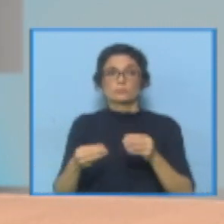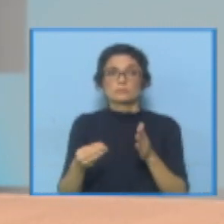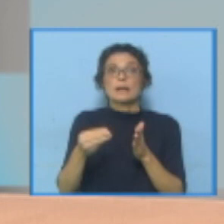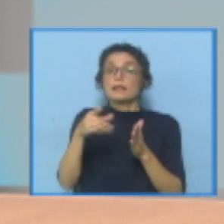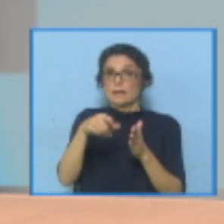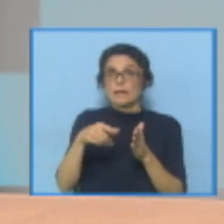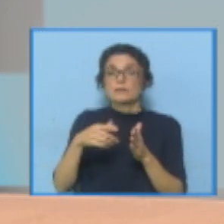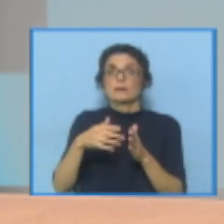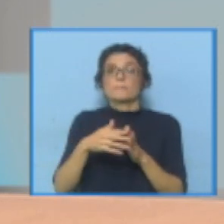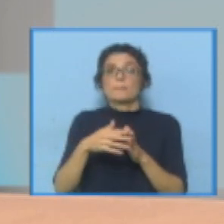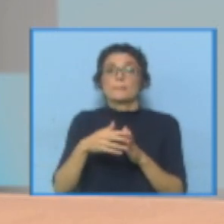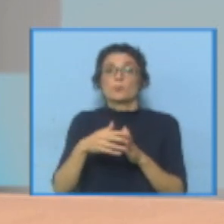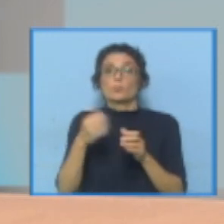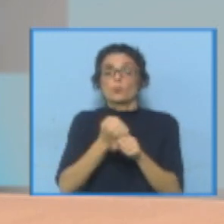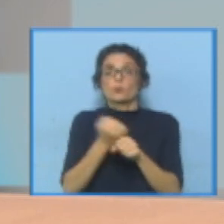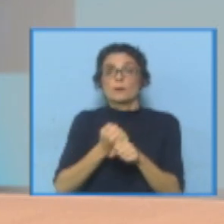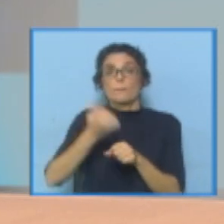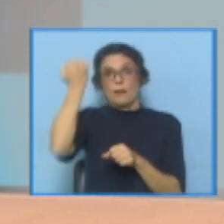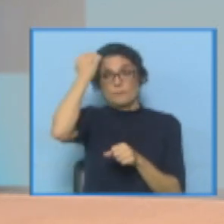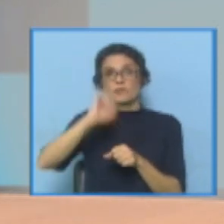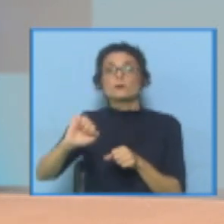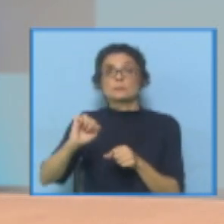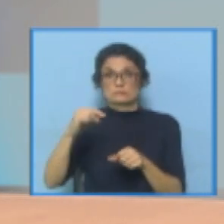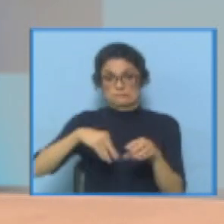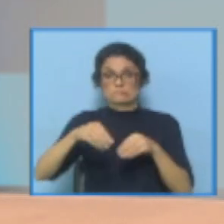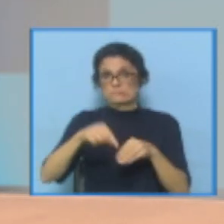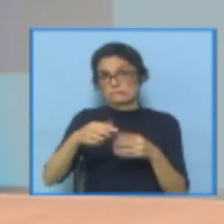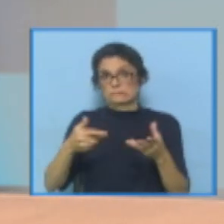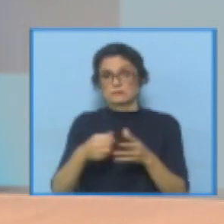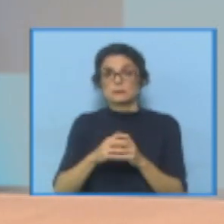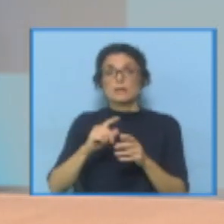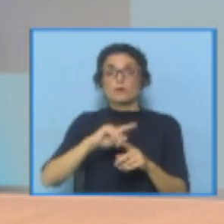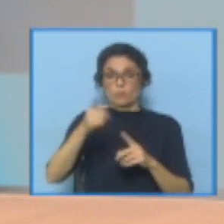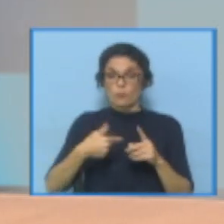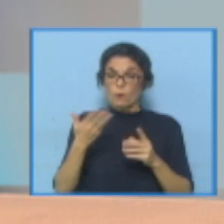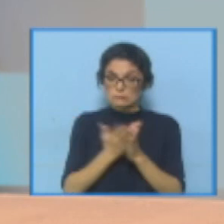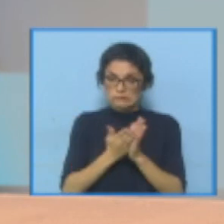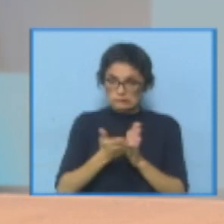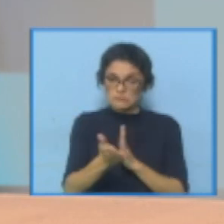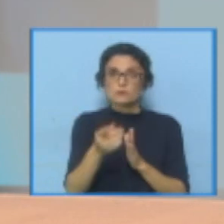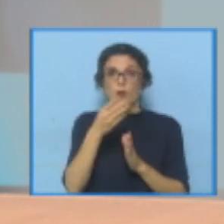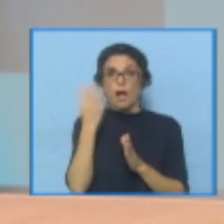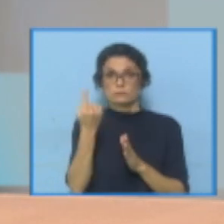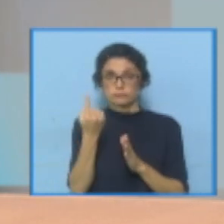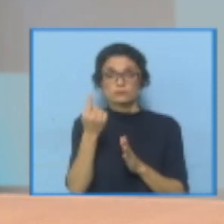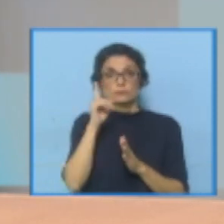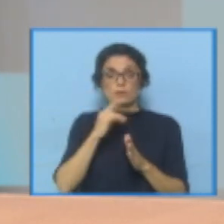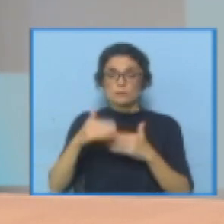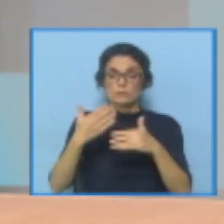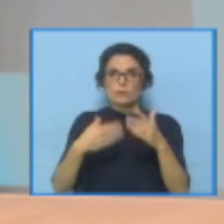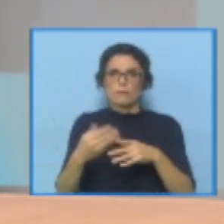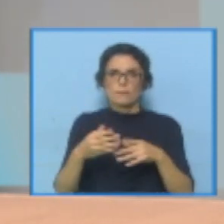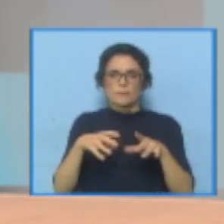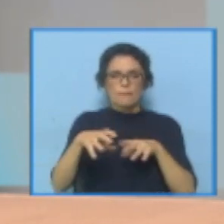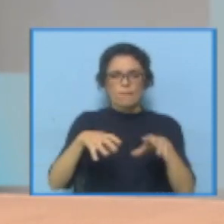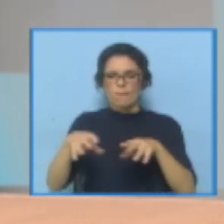de mestrado. Agora este ano letivo temos mais uma aluna que vai continuar a testar estes materiais. E para este teste dos materiais, porque